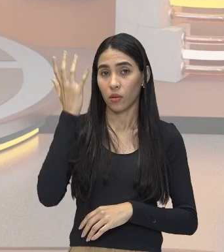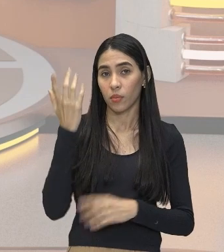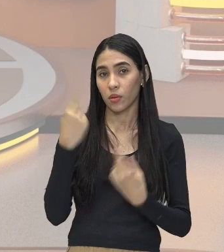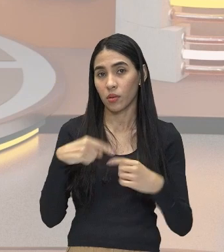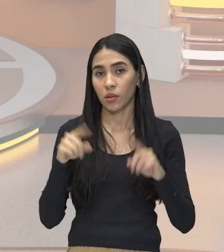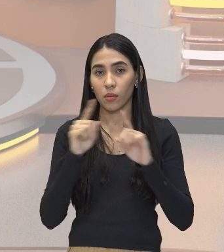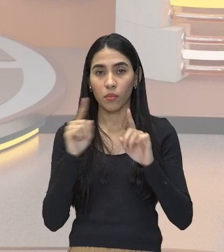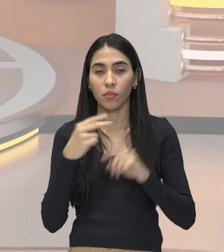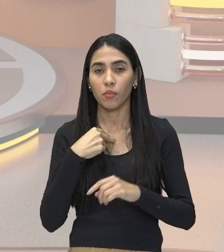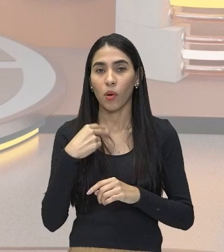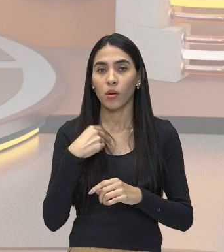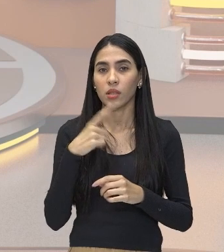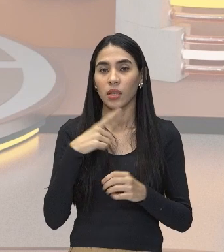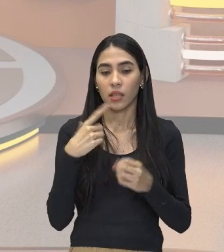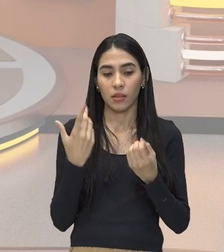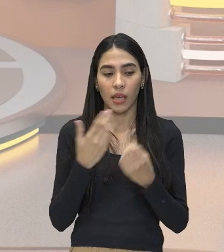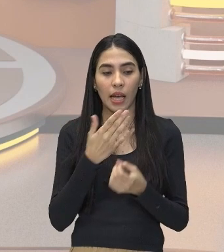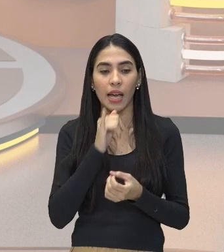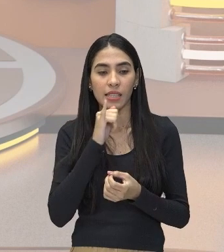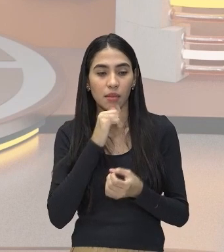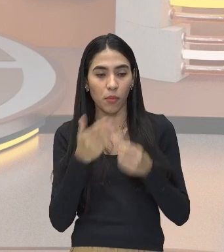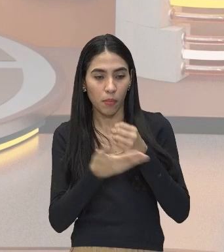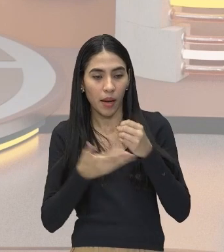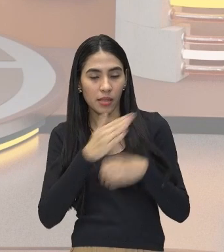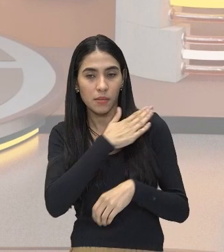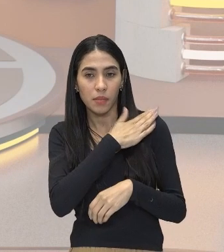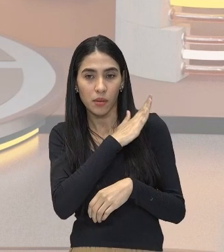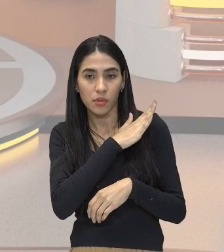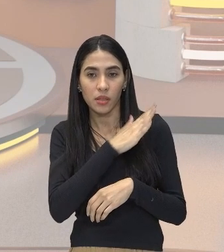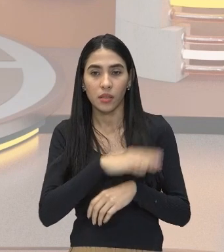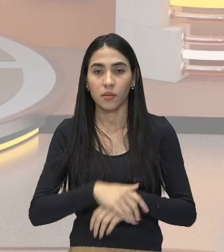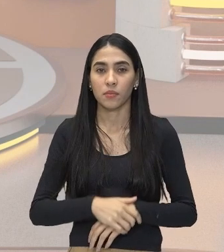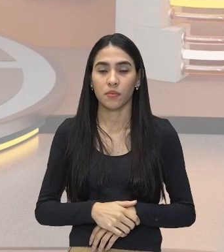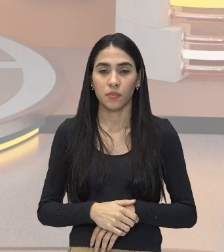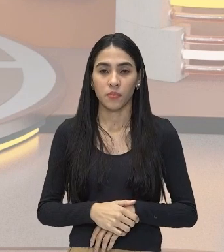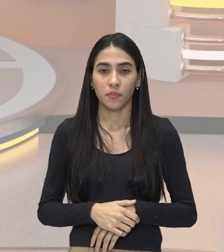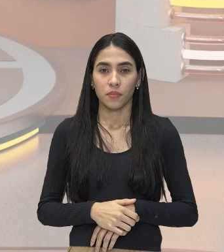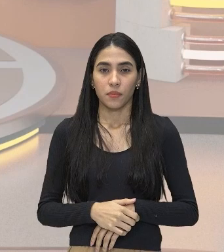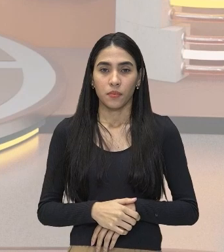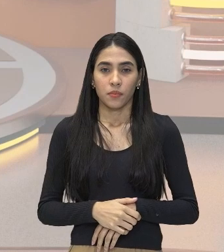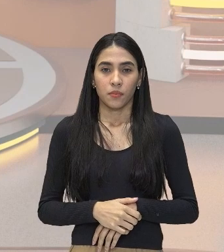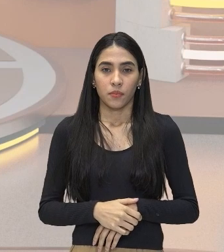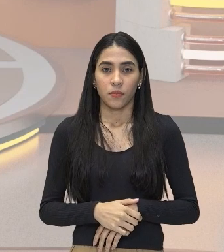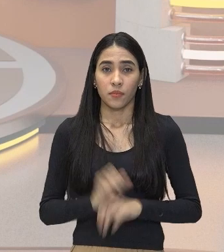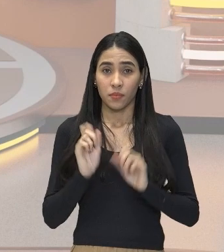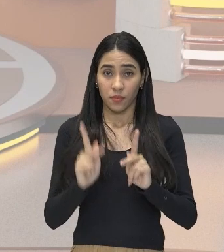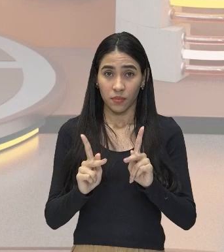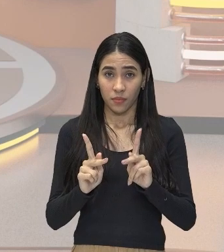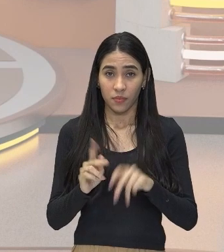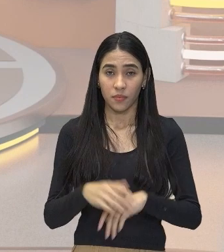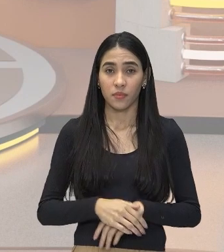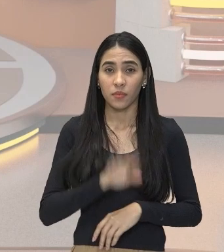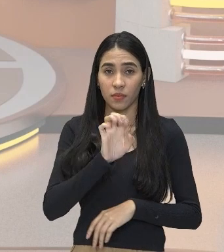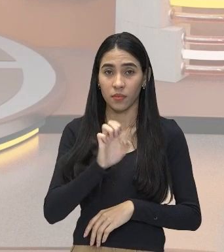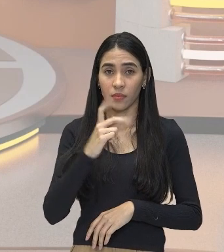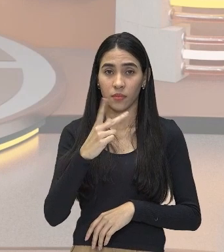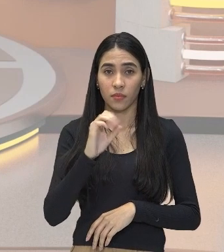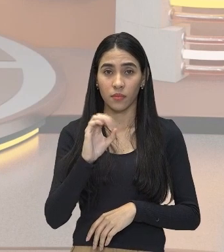ser visto com preconceito, né? Livre dos preconceitos. Tá bom? Entenderam a questão da